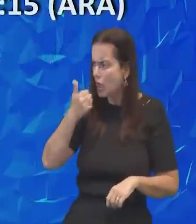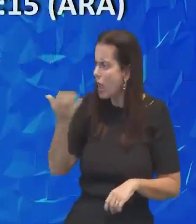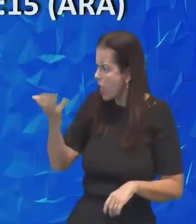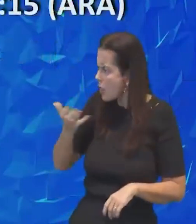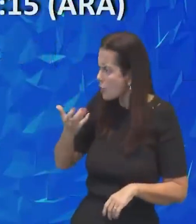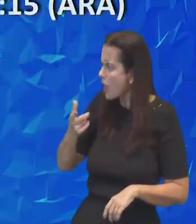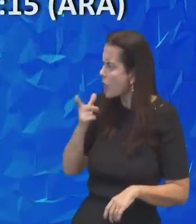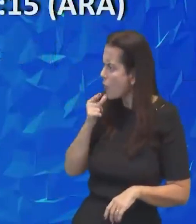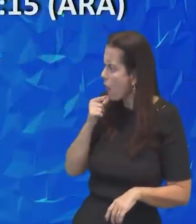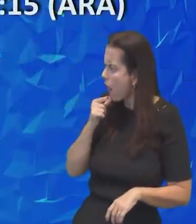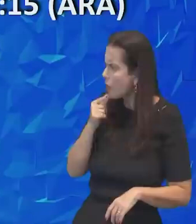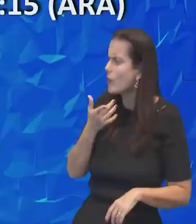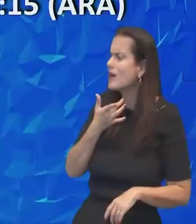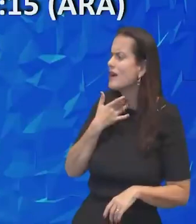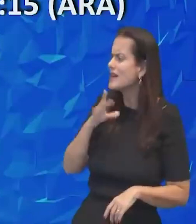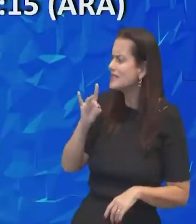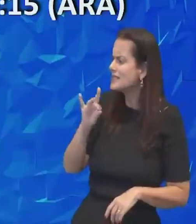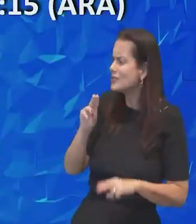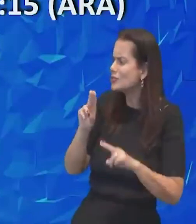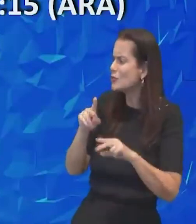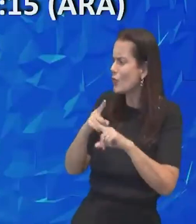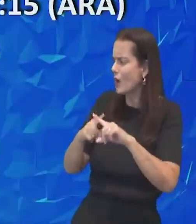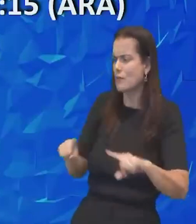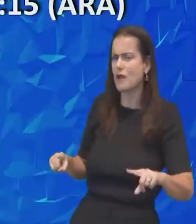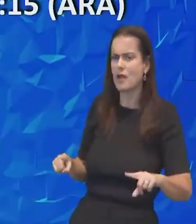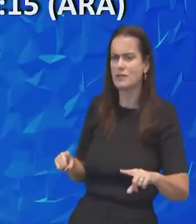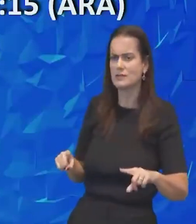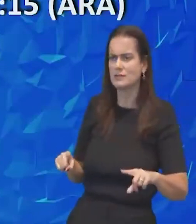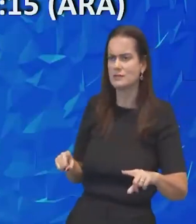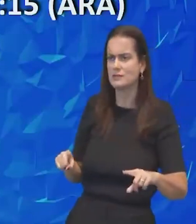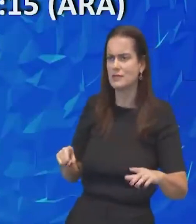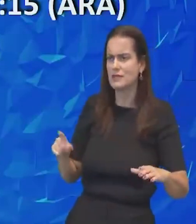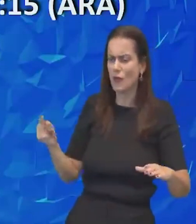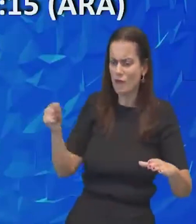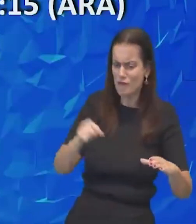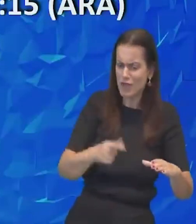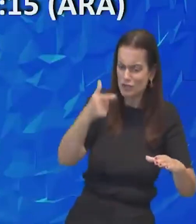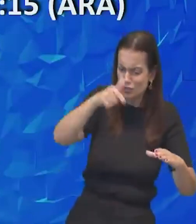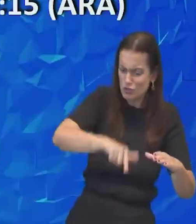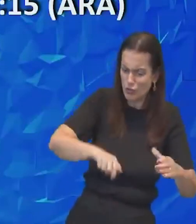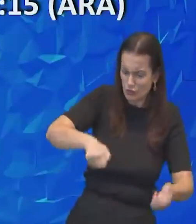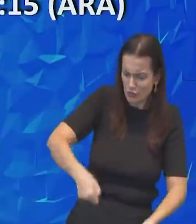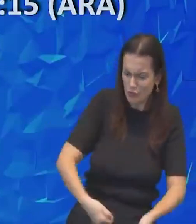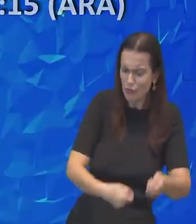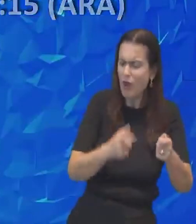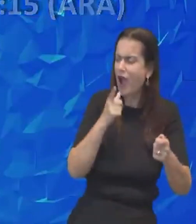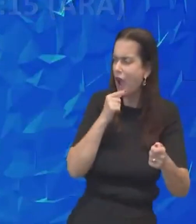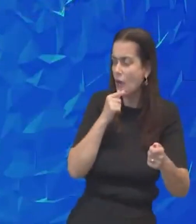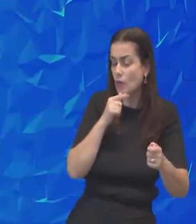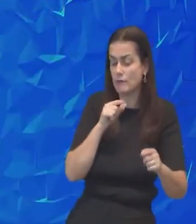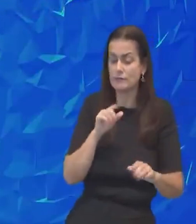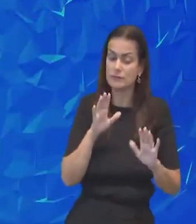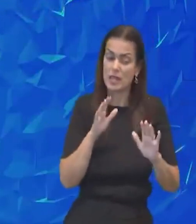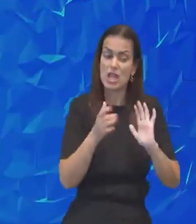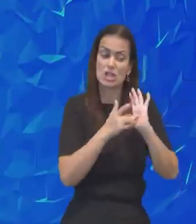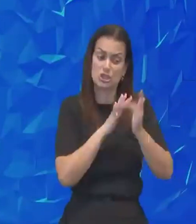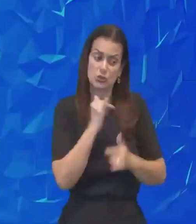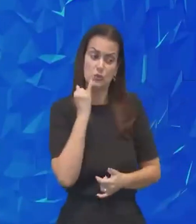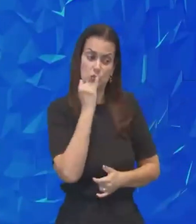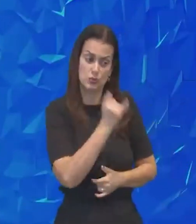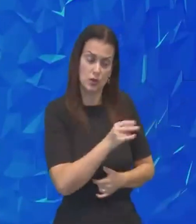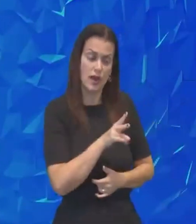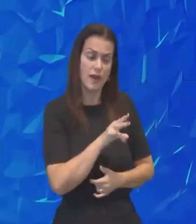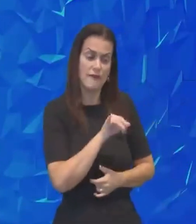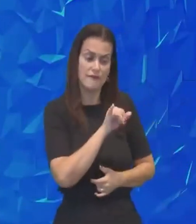para que eu não mais tenha sede, e nem venha mais aqui tirá-la. Disse-lhe Jesus, verso 16,